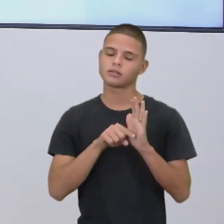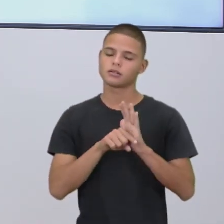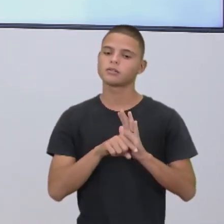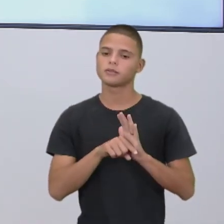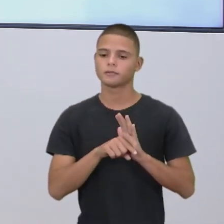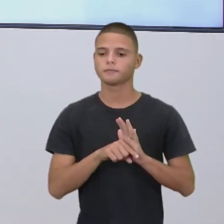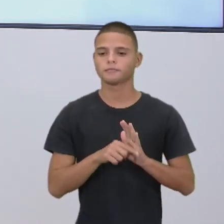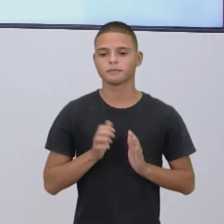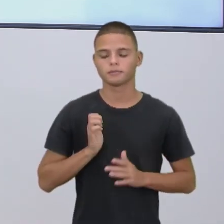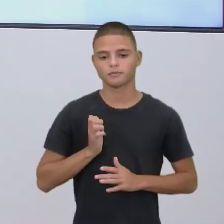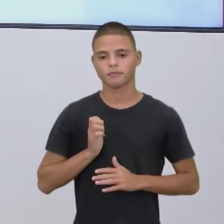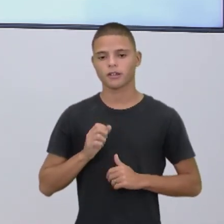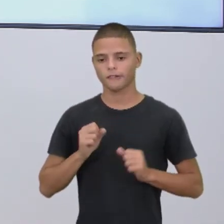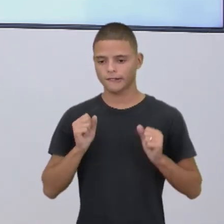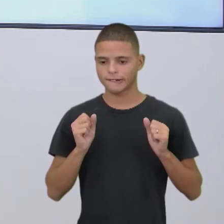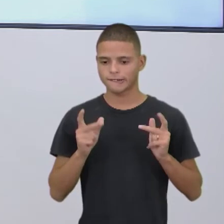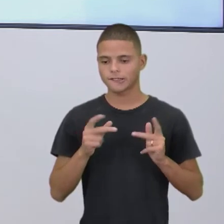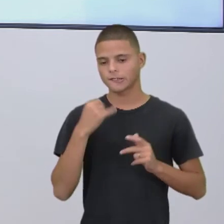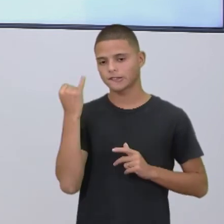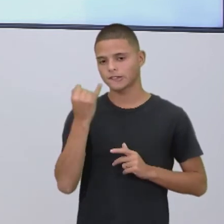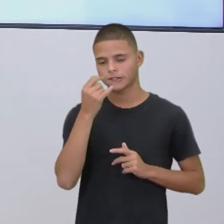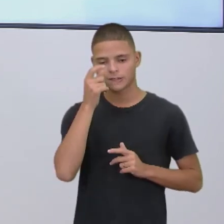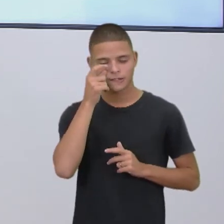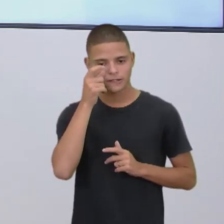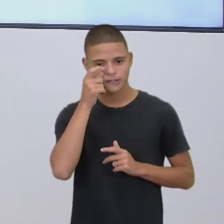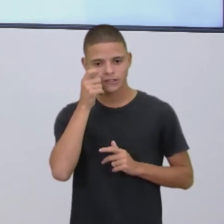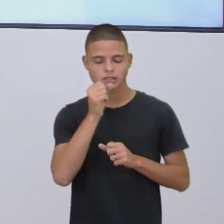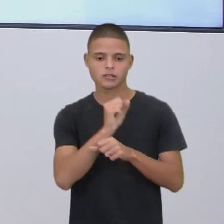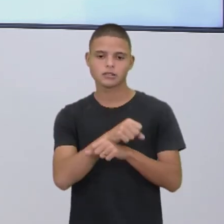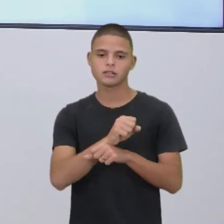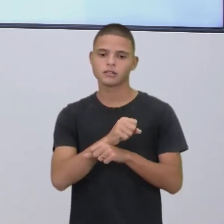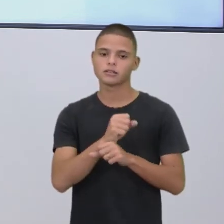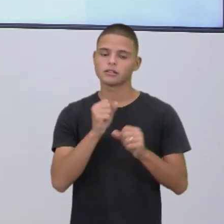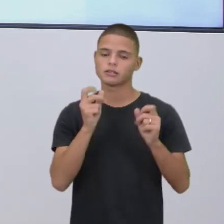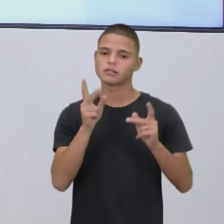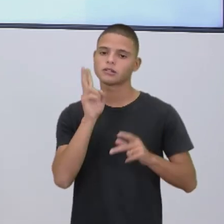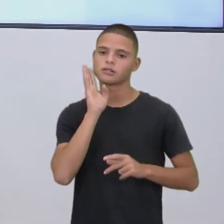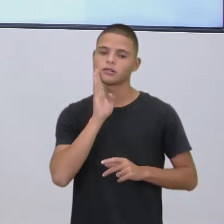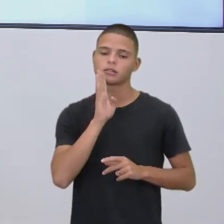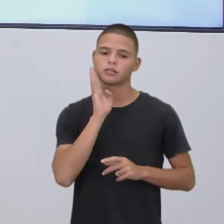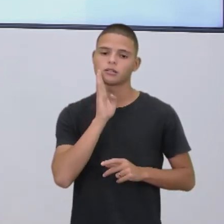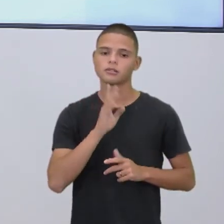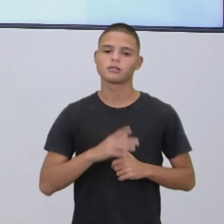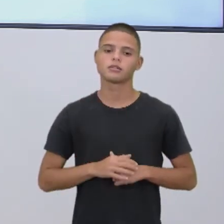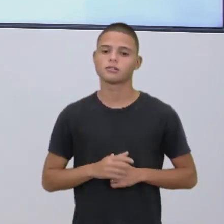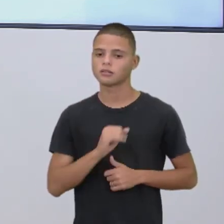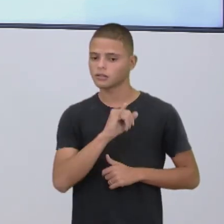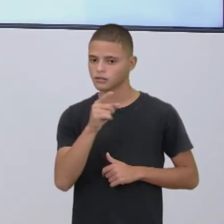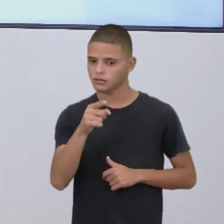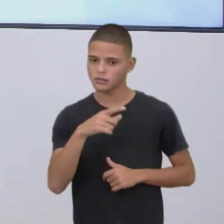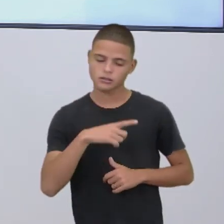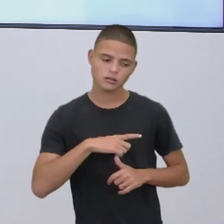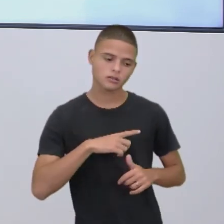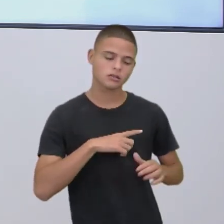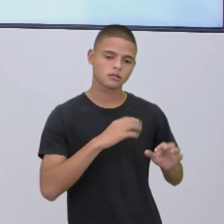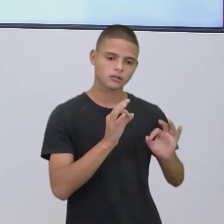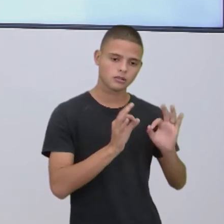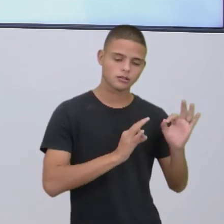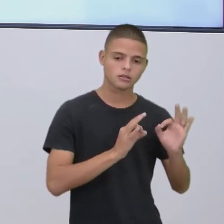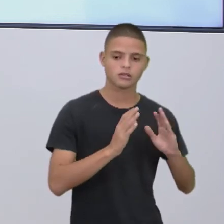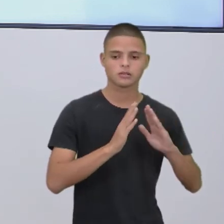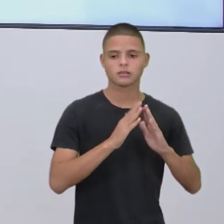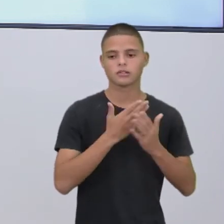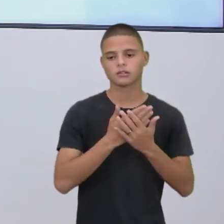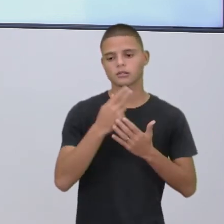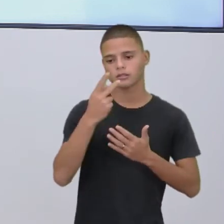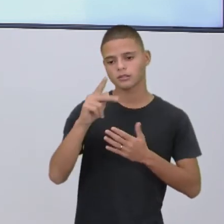objetivo estatístico aí. São muito interessantes, tudo bem? Muito bacana. Se você tiver um projetinho aí na sua escola para